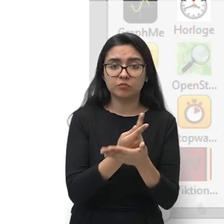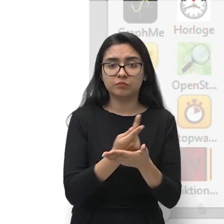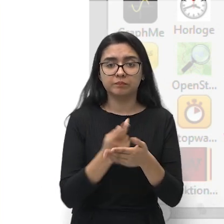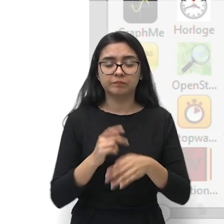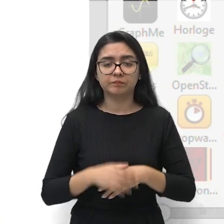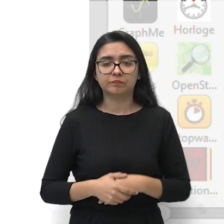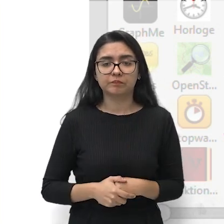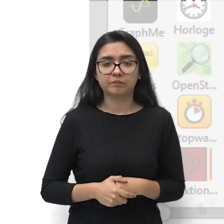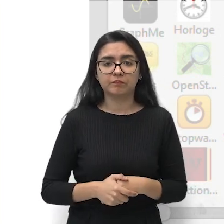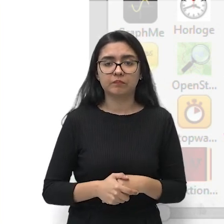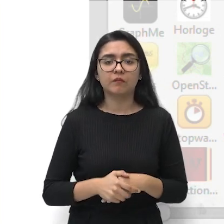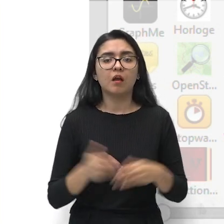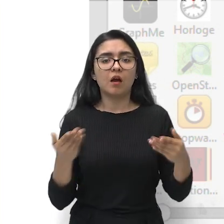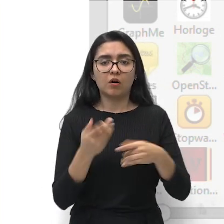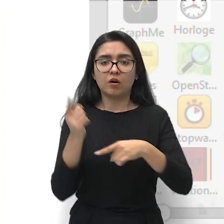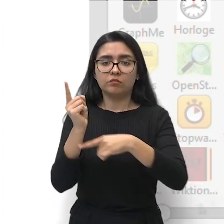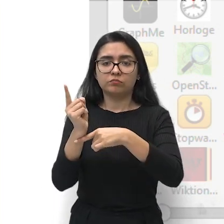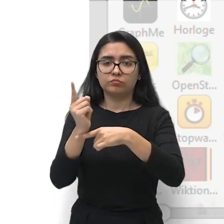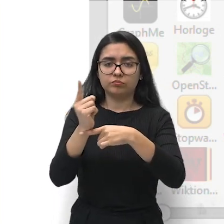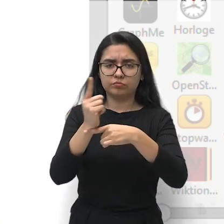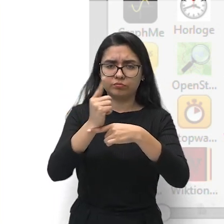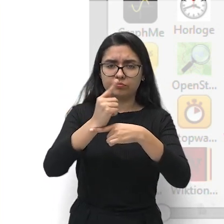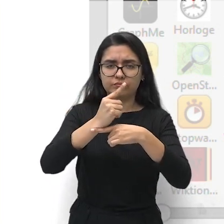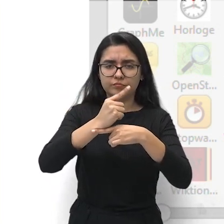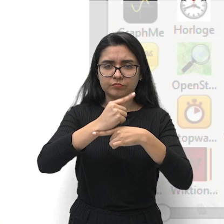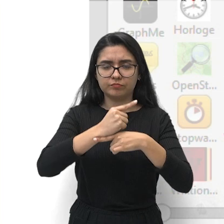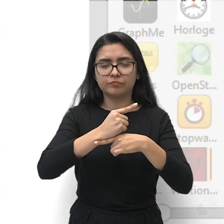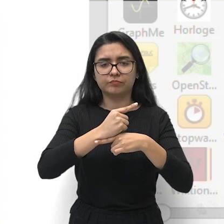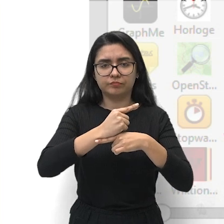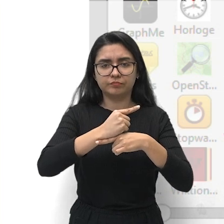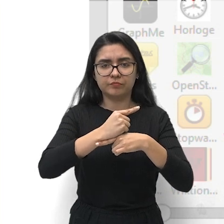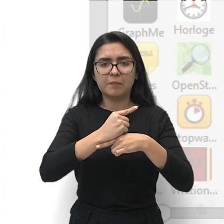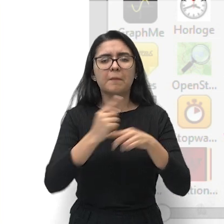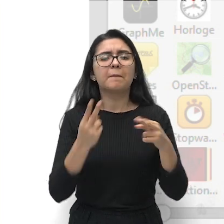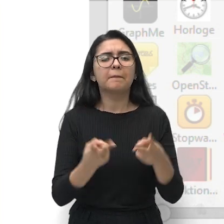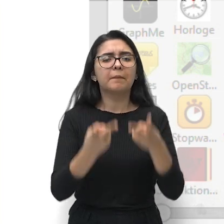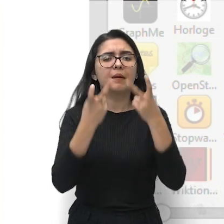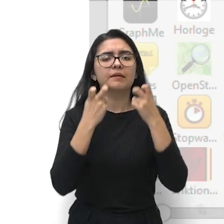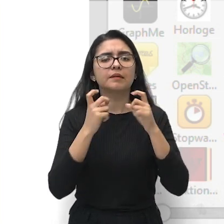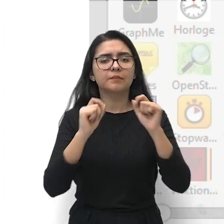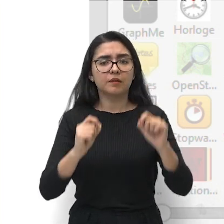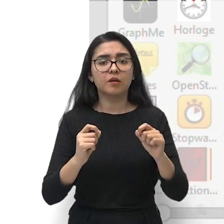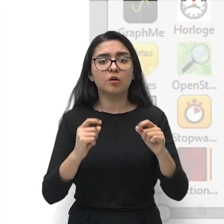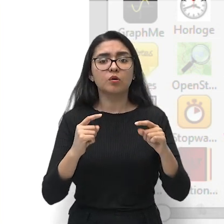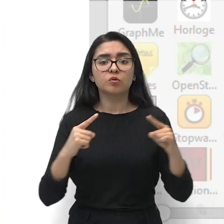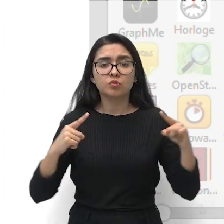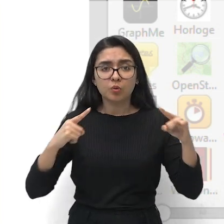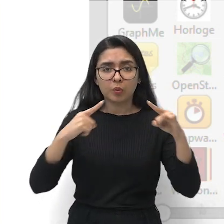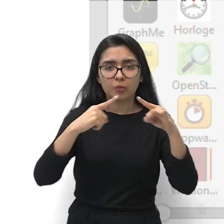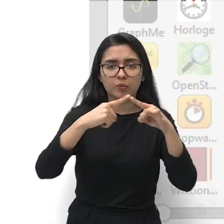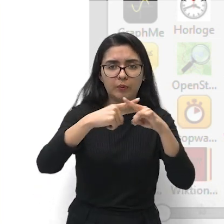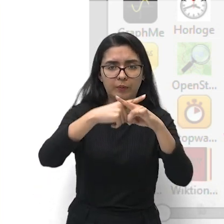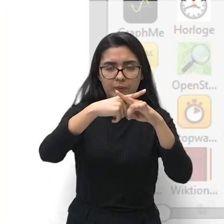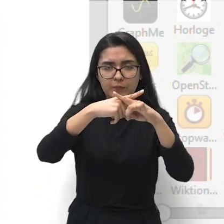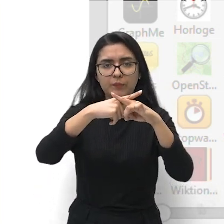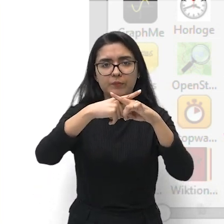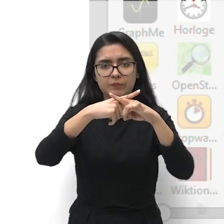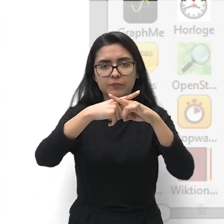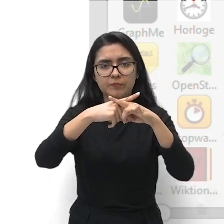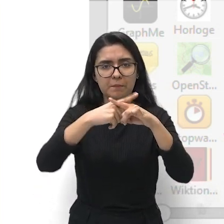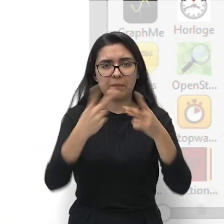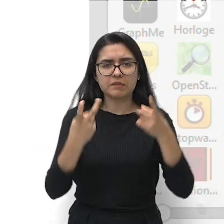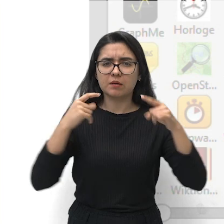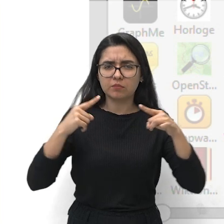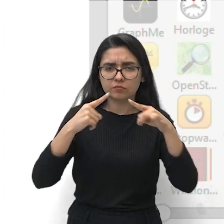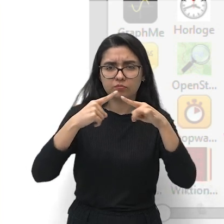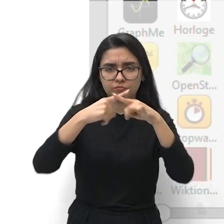precisão. Aí traçamos aqui. Observem que nesse ponto do desenvolvimento, os dois arcos iniciais, eles vão se